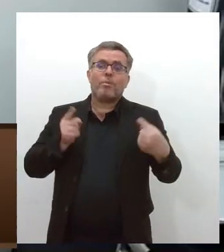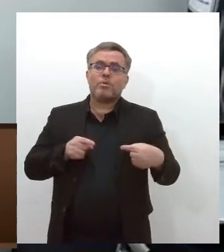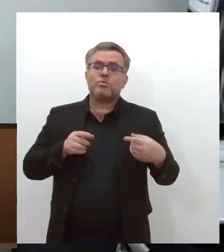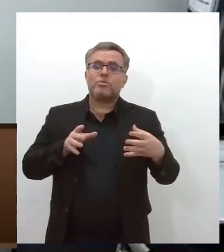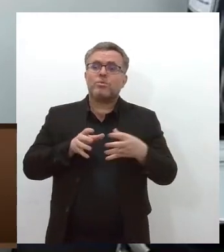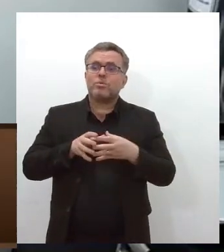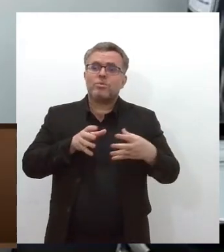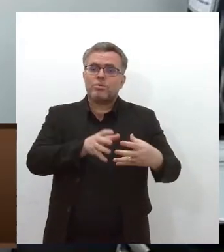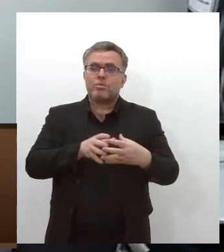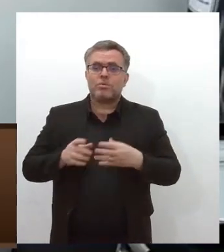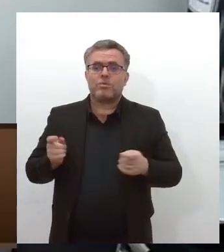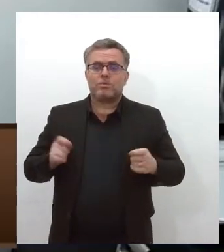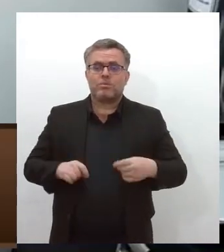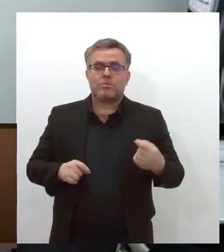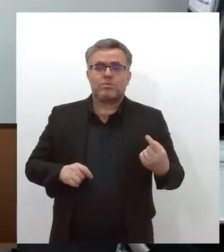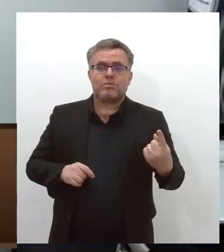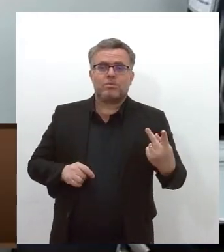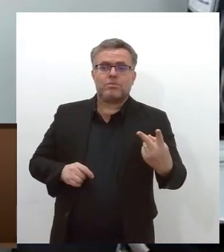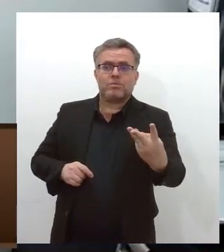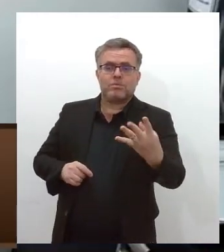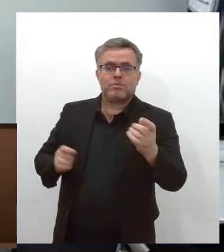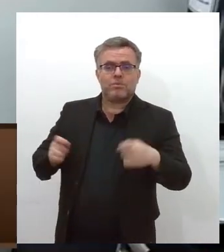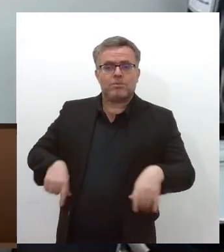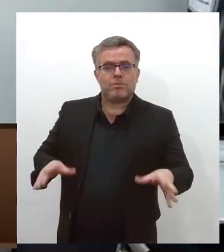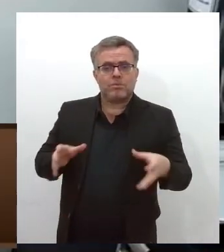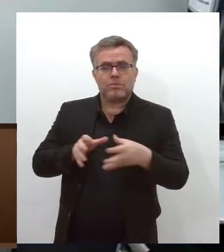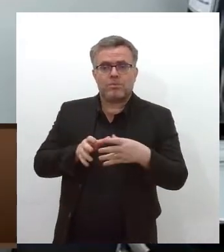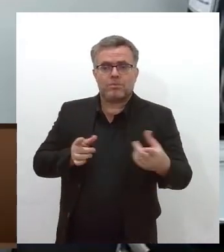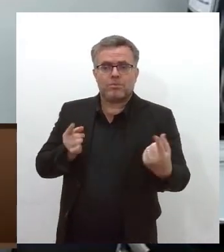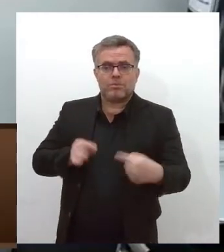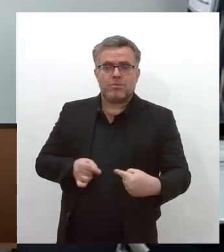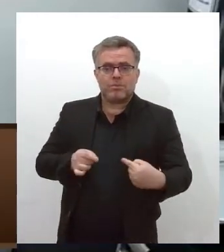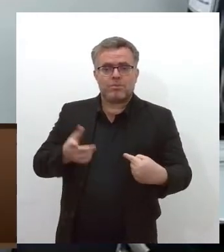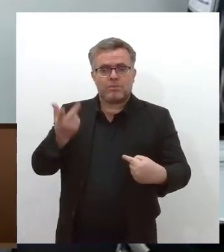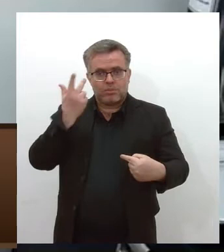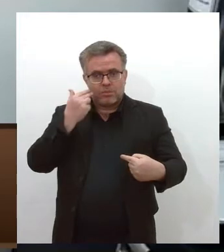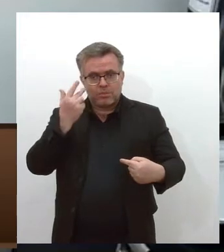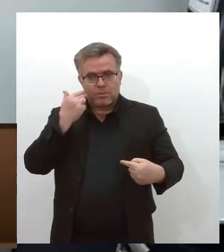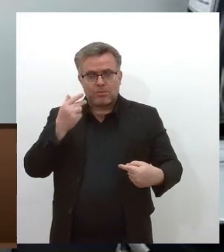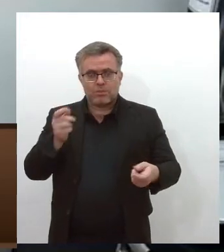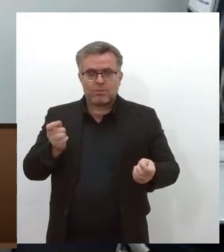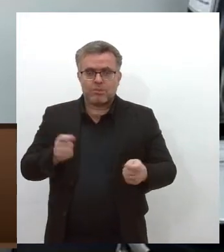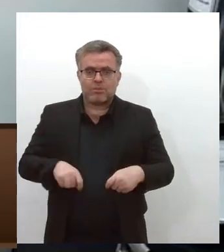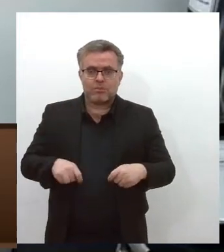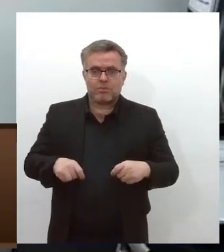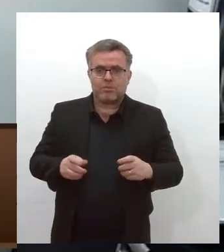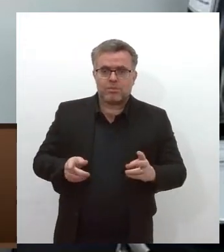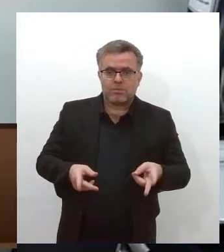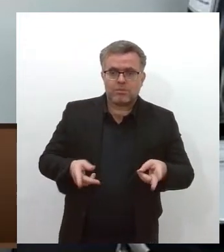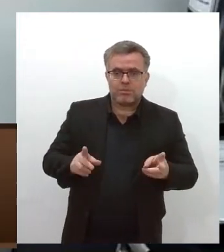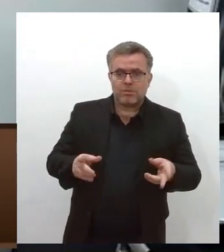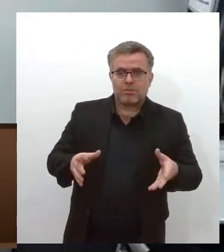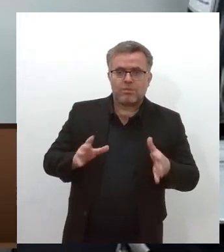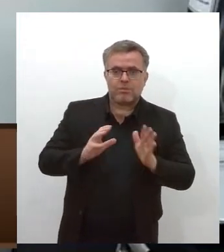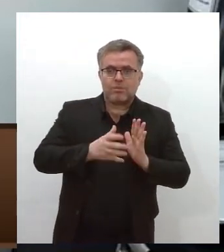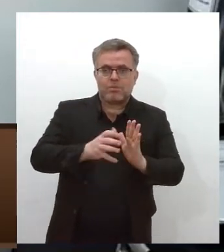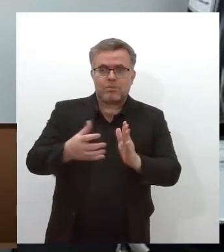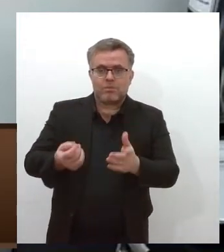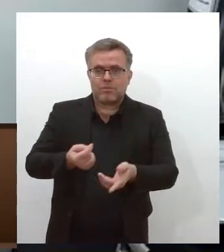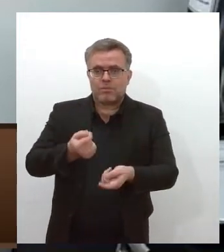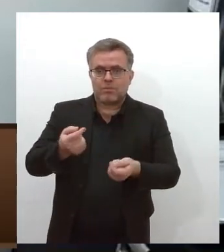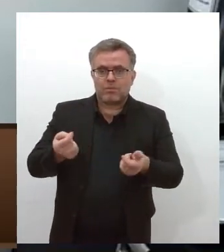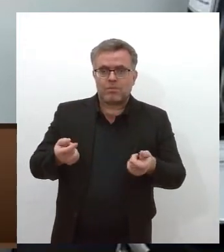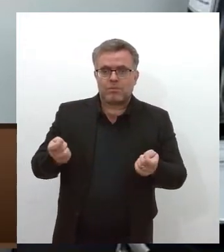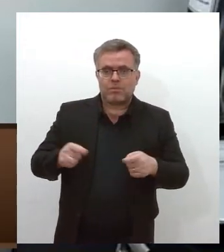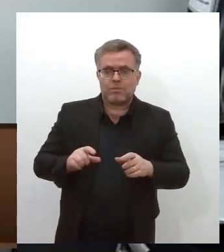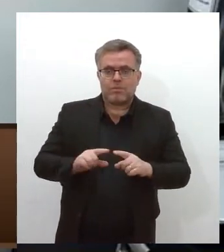2 opositores, 3 opositores, um sistema multipartidário com menos partidos, mas todos formados por opositores.